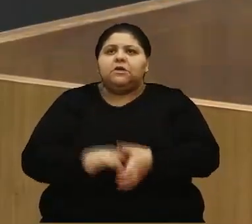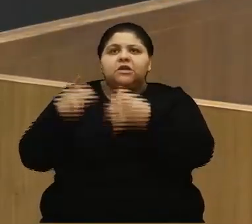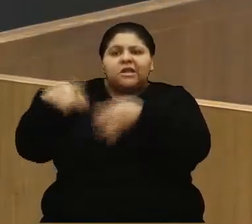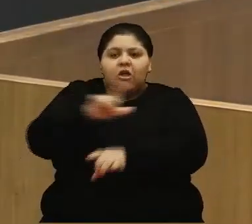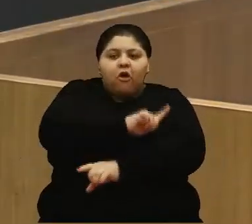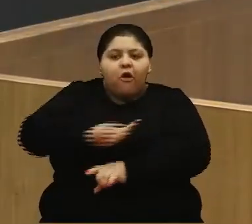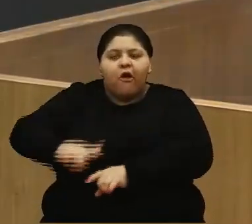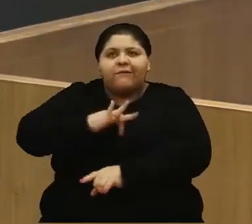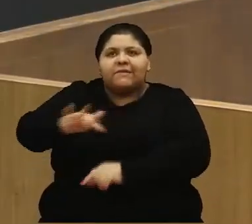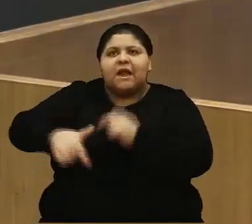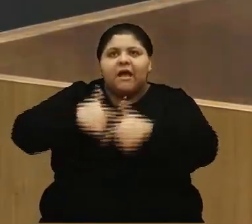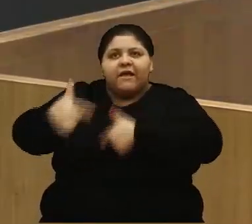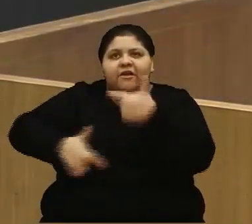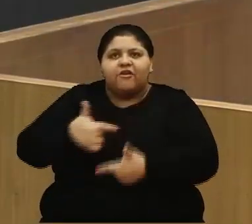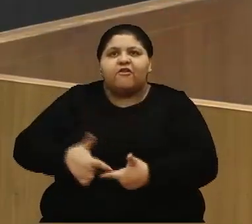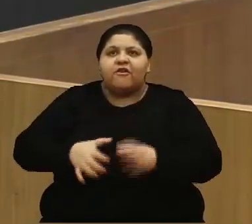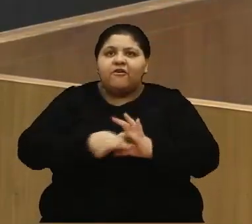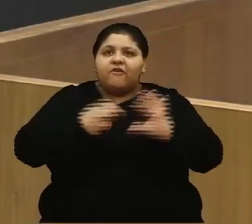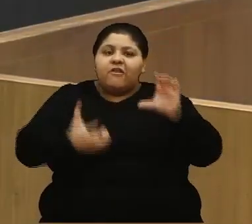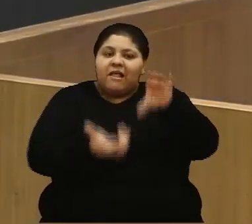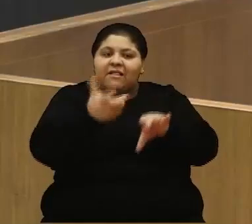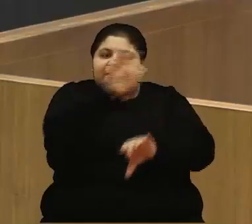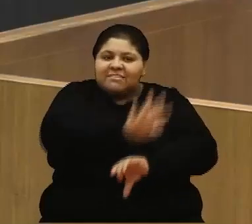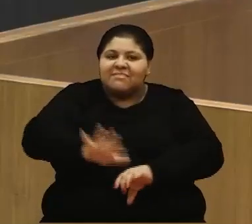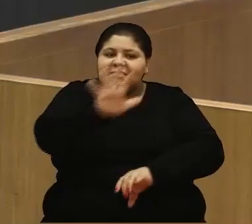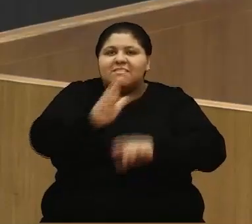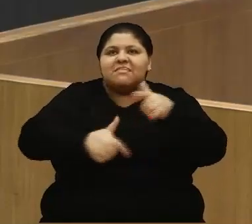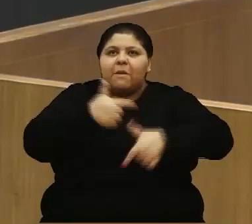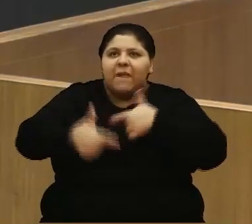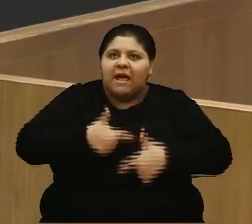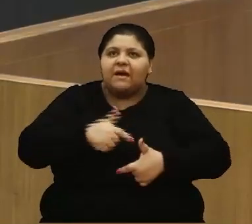governo federal trabalhar. Deixe o Congresso trabalhar.